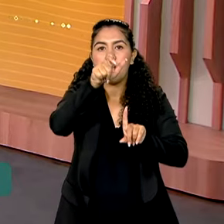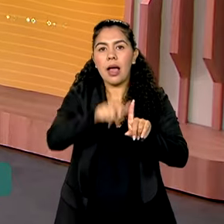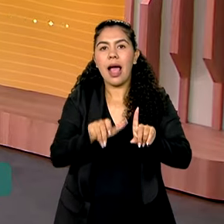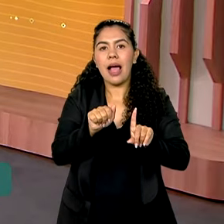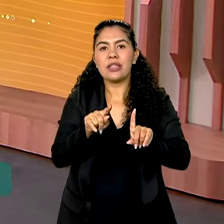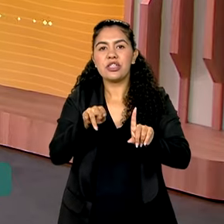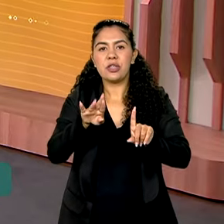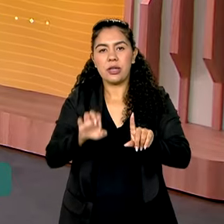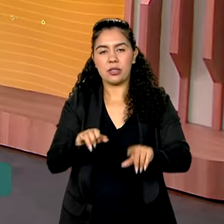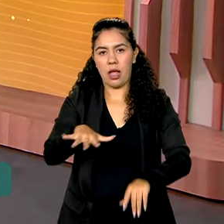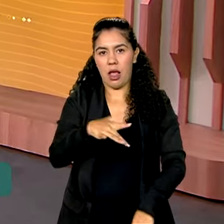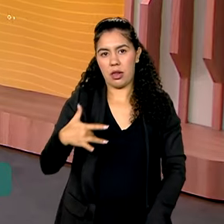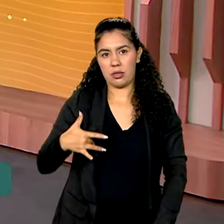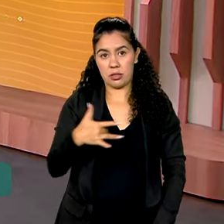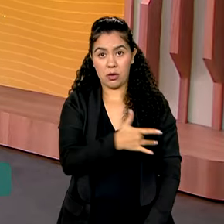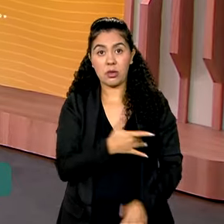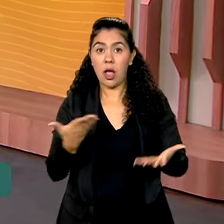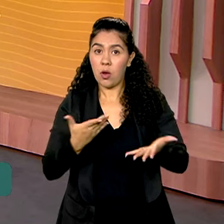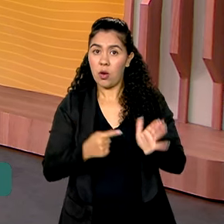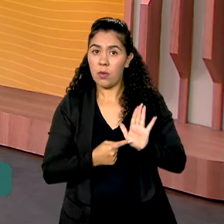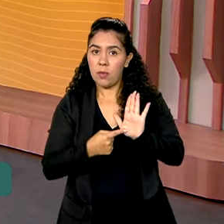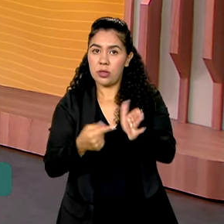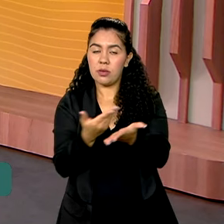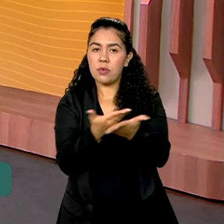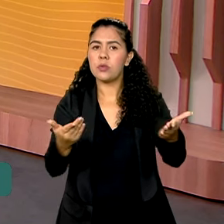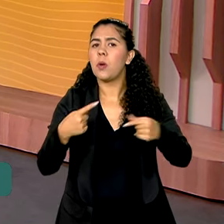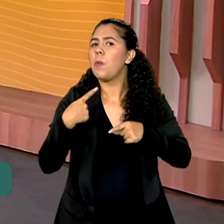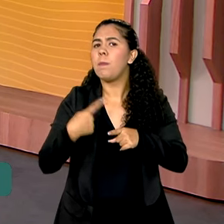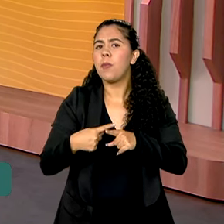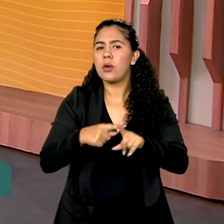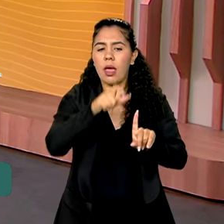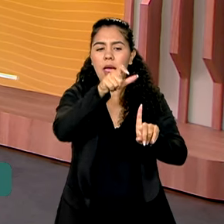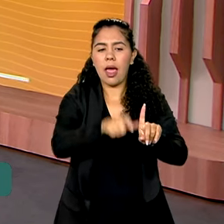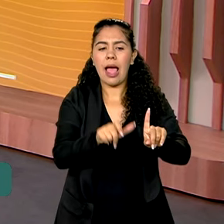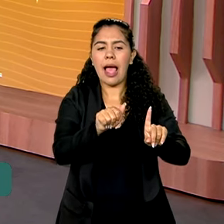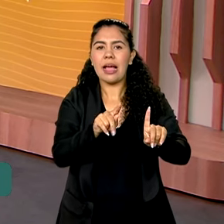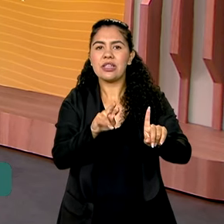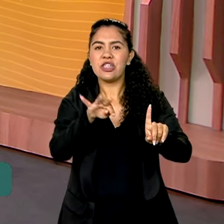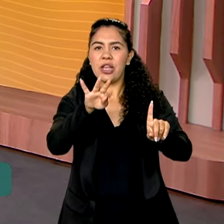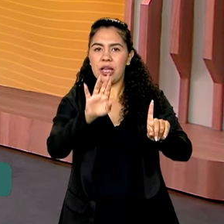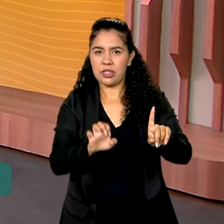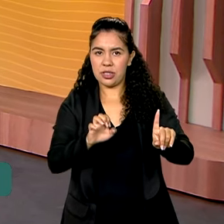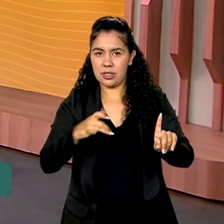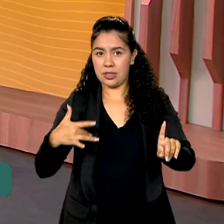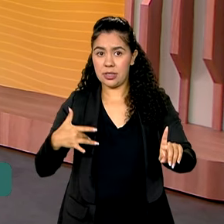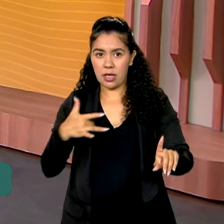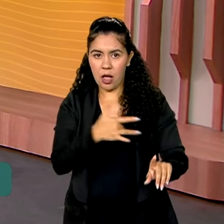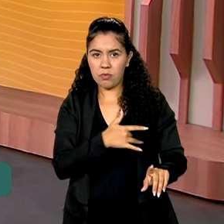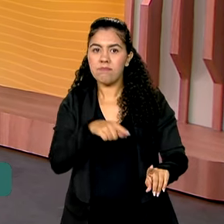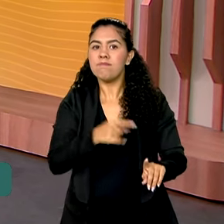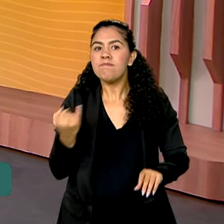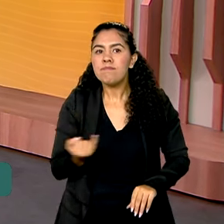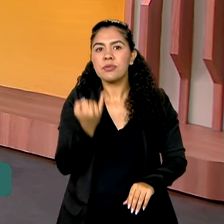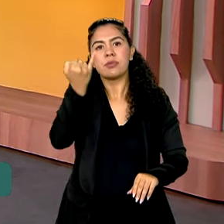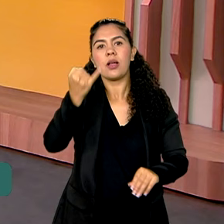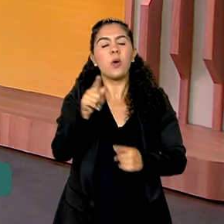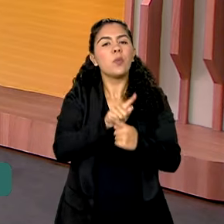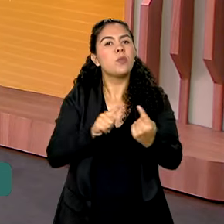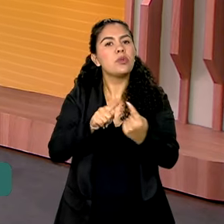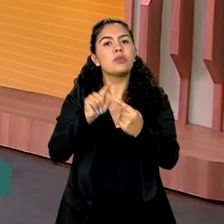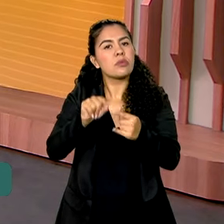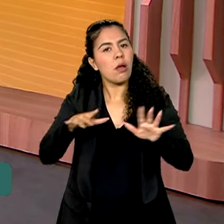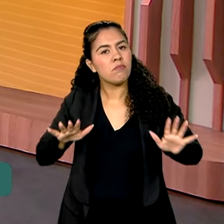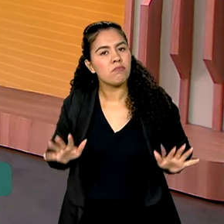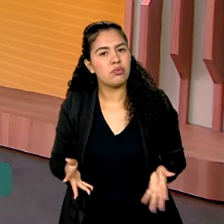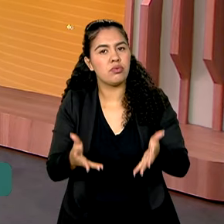Nós vamos mostrar para você a importância dos agentes que têm desempenhado um papel fundamental na promoção do acesso universal